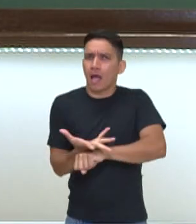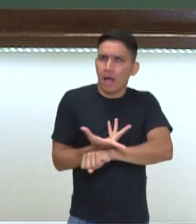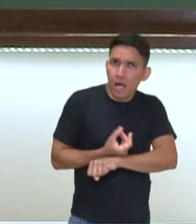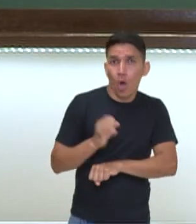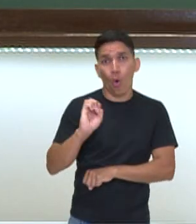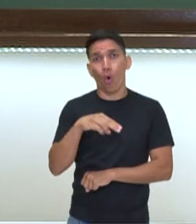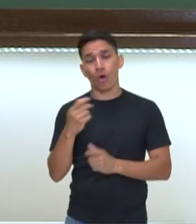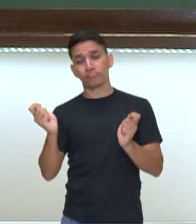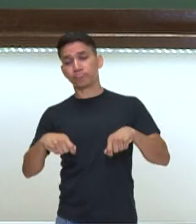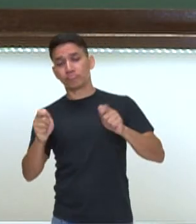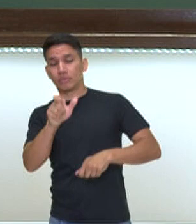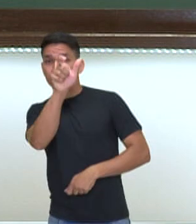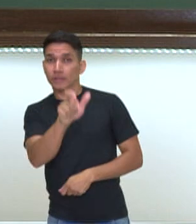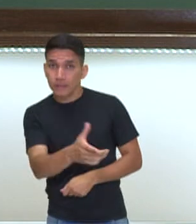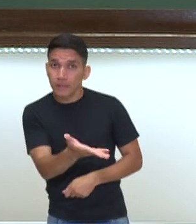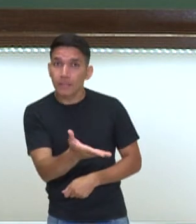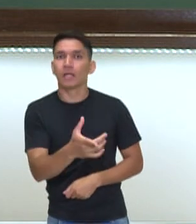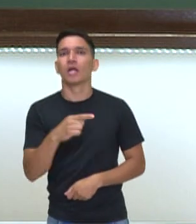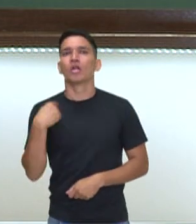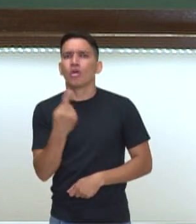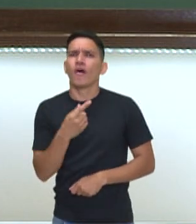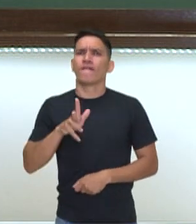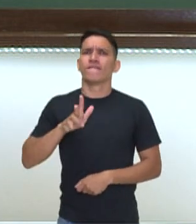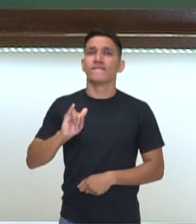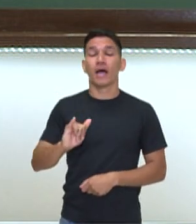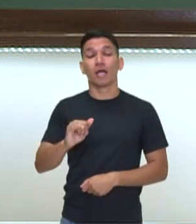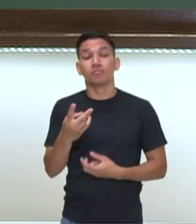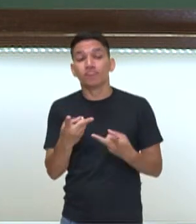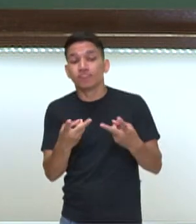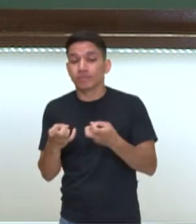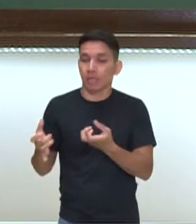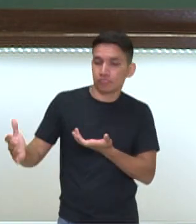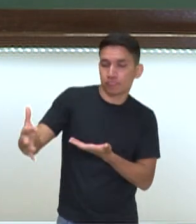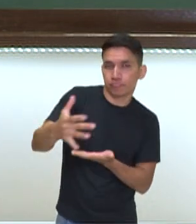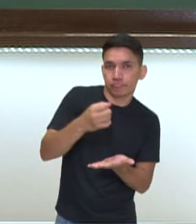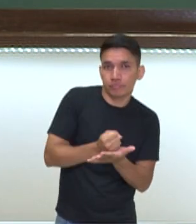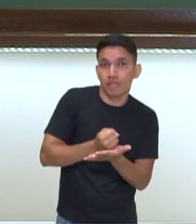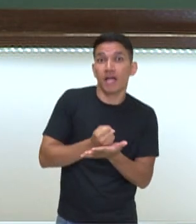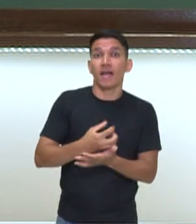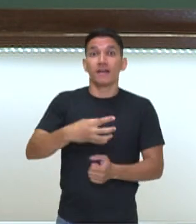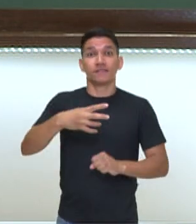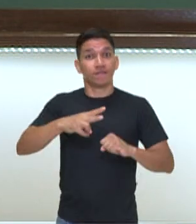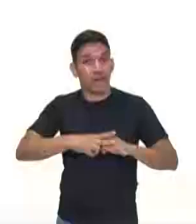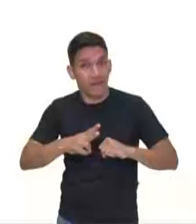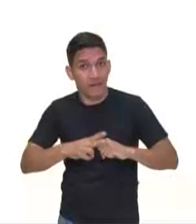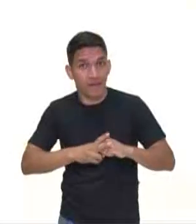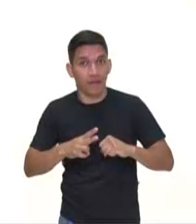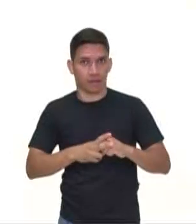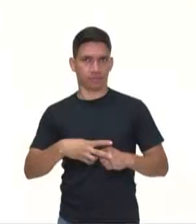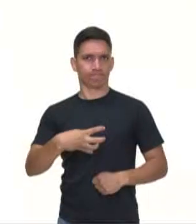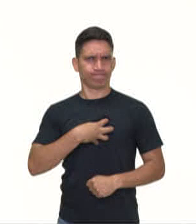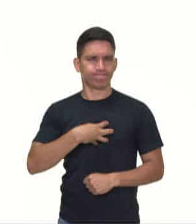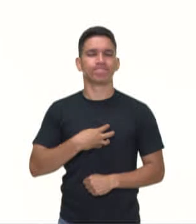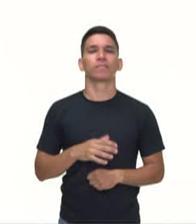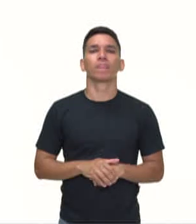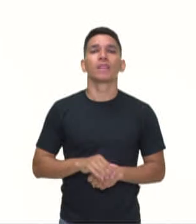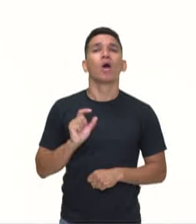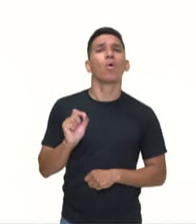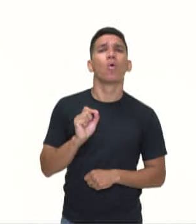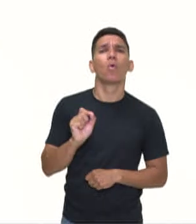uma capacidade, nós vamos abordar os modal verbs. Modal verbs, ou verbos modais em inglês, são